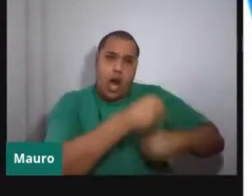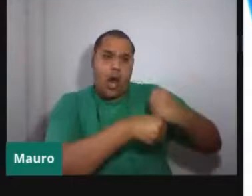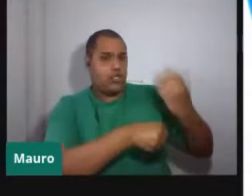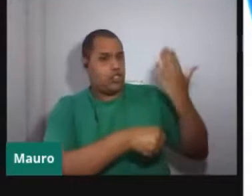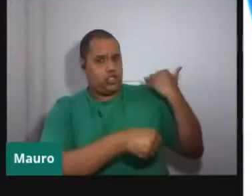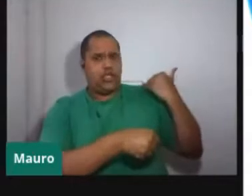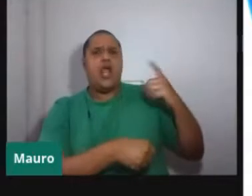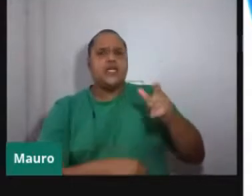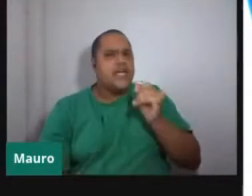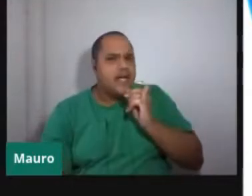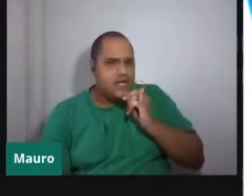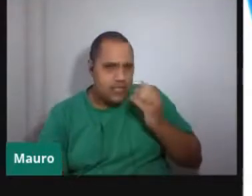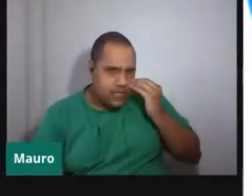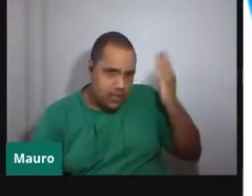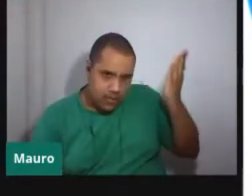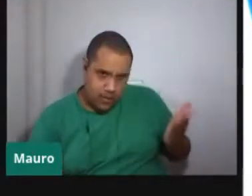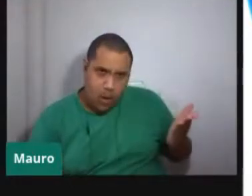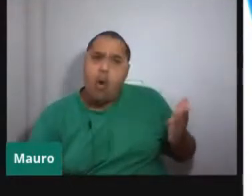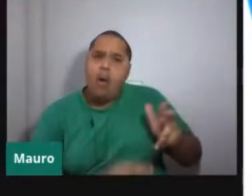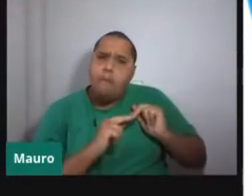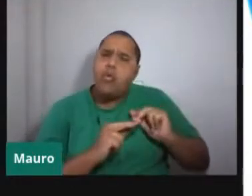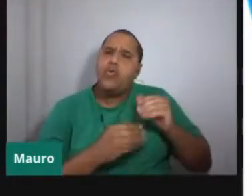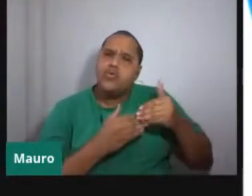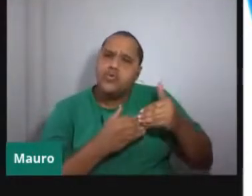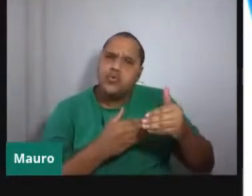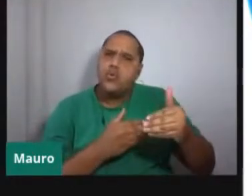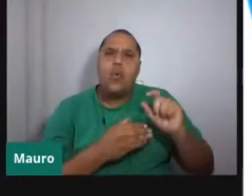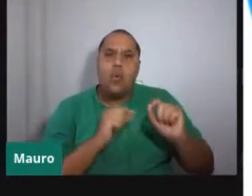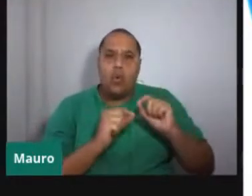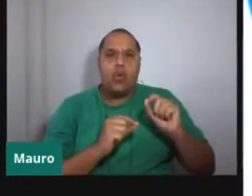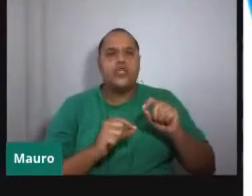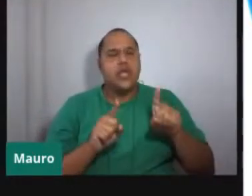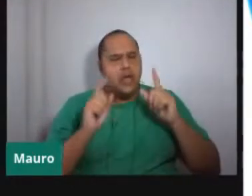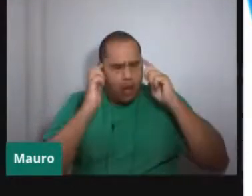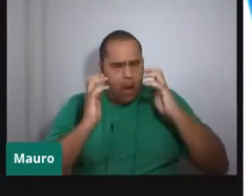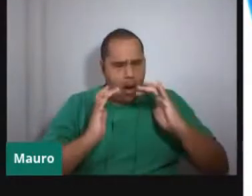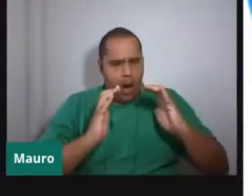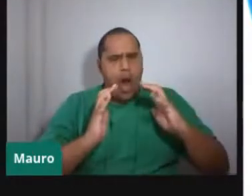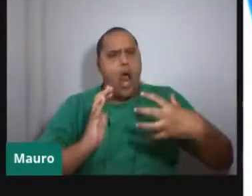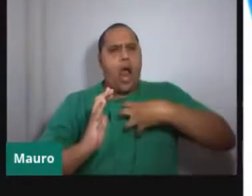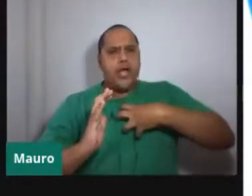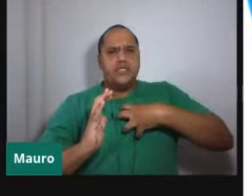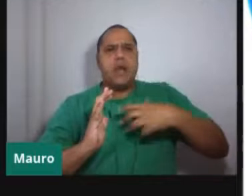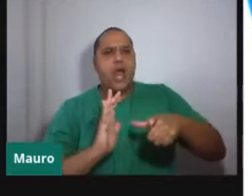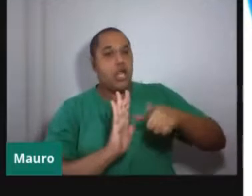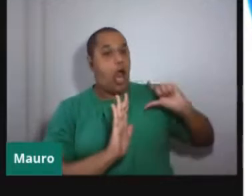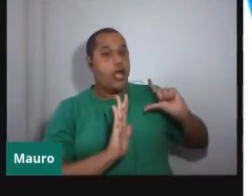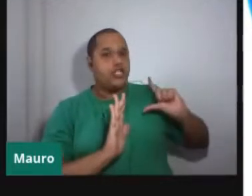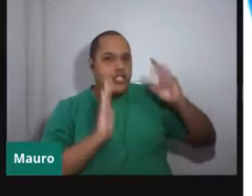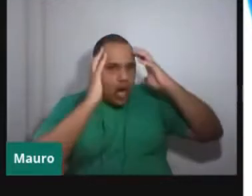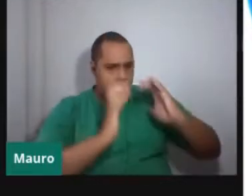tem vários na literatura. Então, a princípio, antes do aparecimento dos sintomas, parece que há sinais no cérebro que